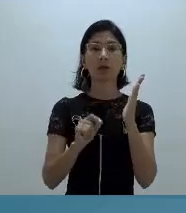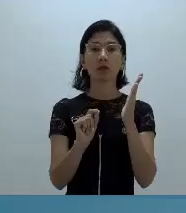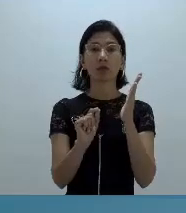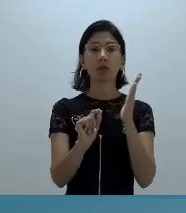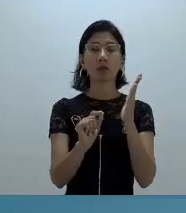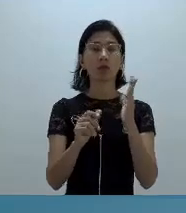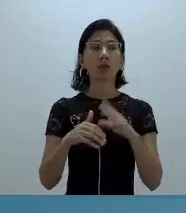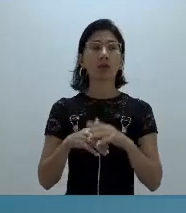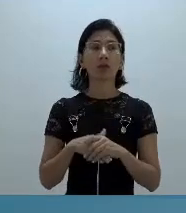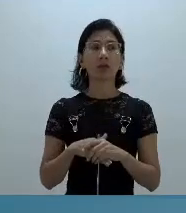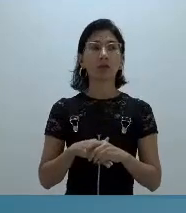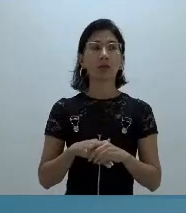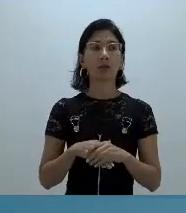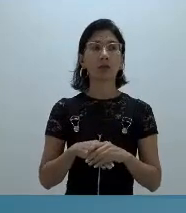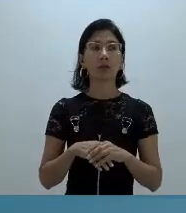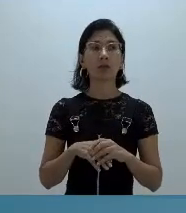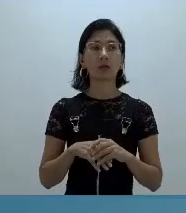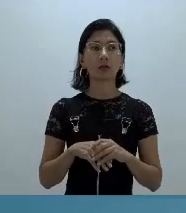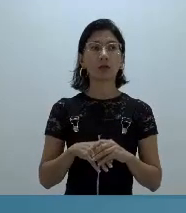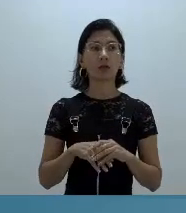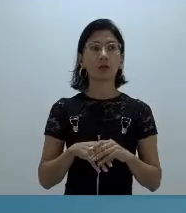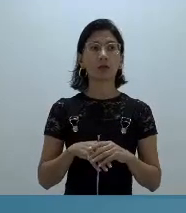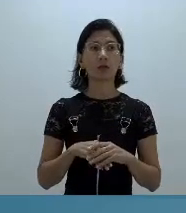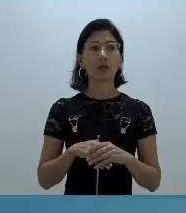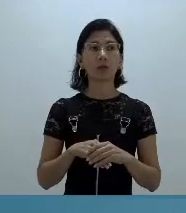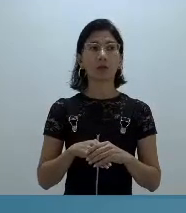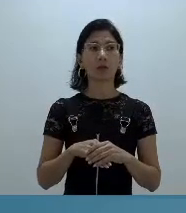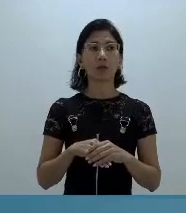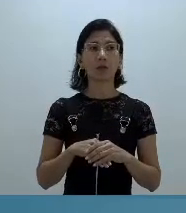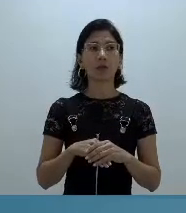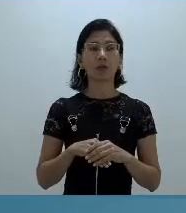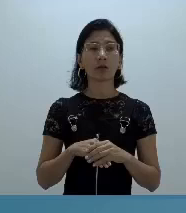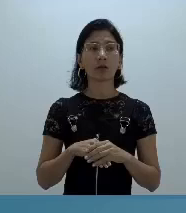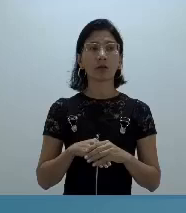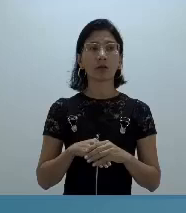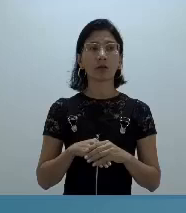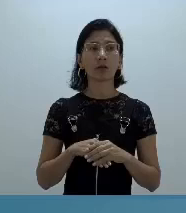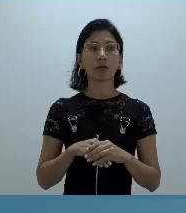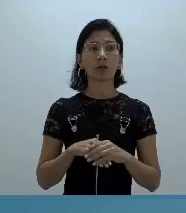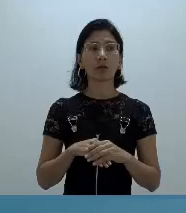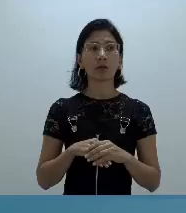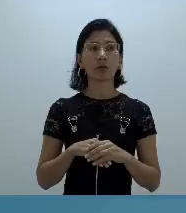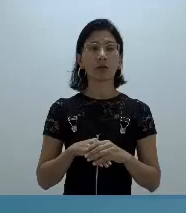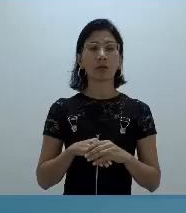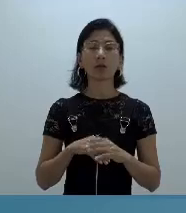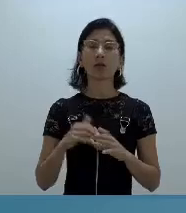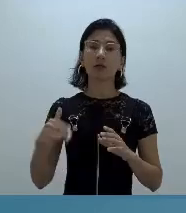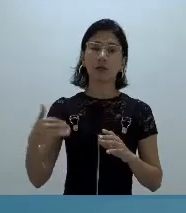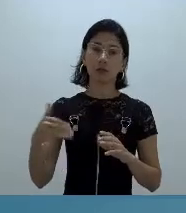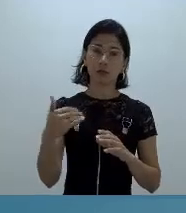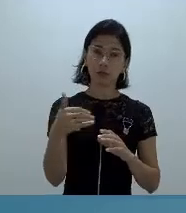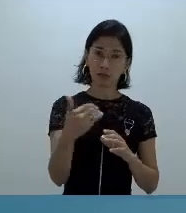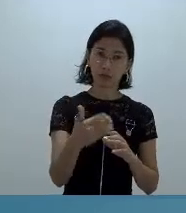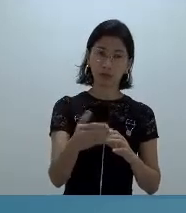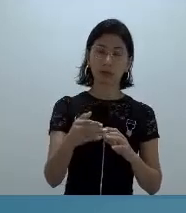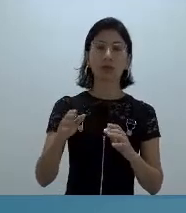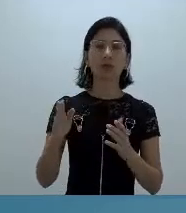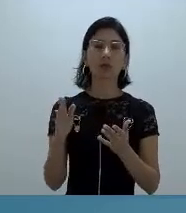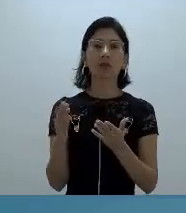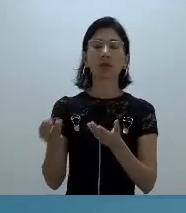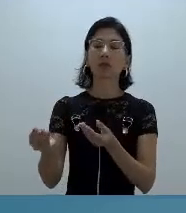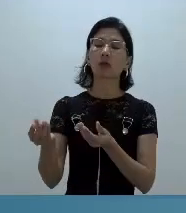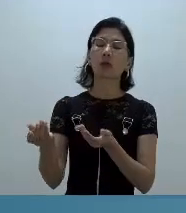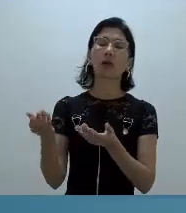distinto, no caso de um caso, deve ser satisfeita a negativa de seguimento de recurso especial, que já possa ser encaminhada em